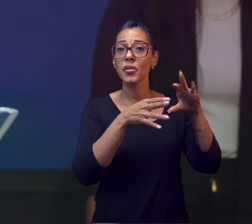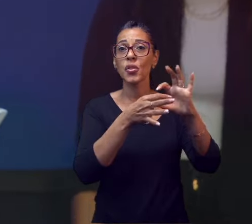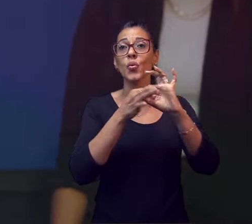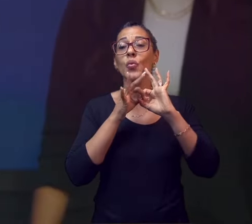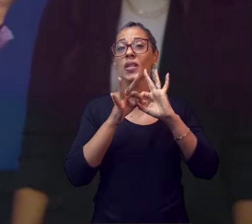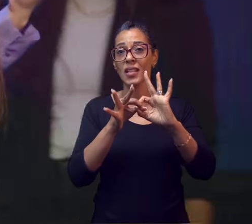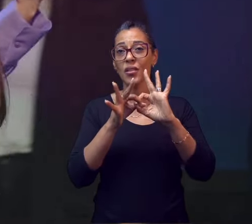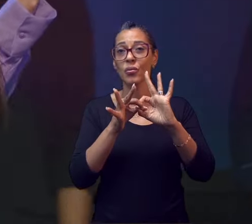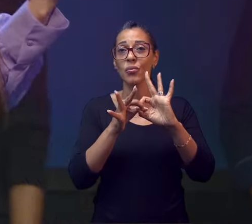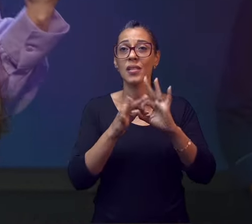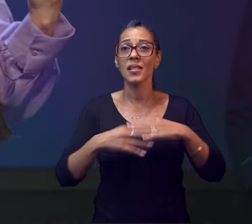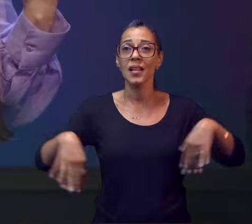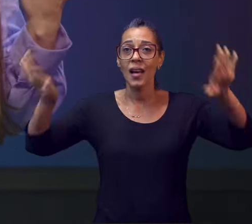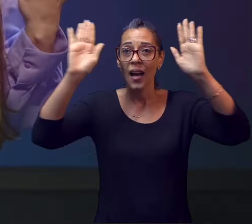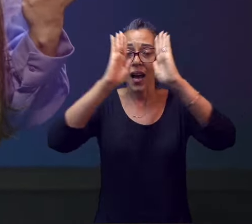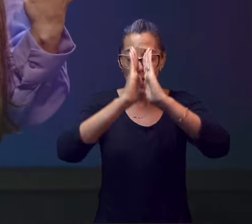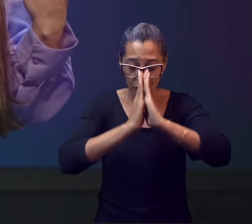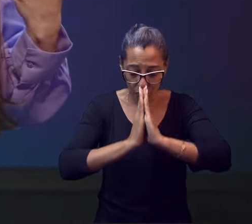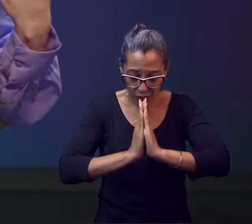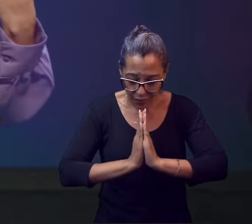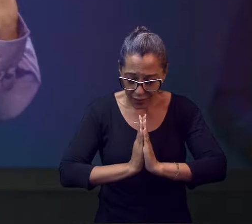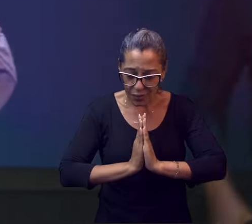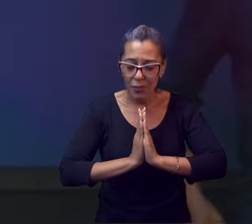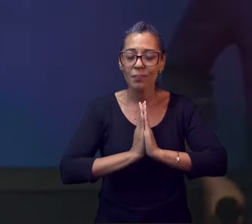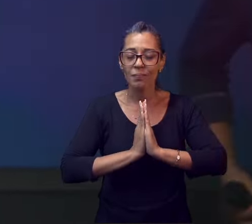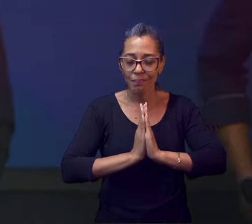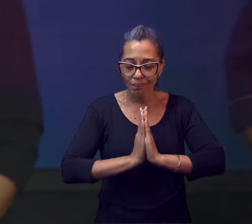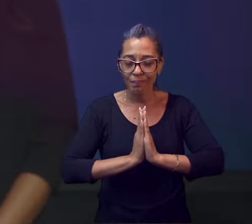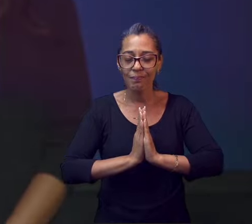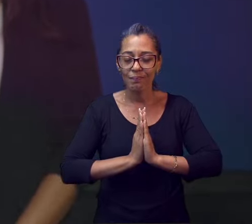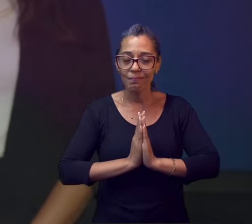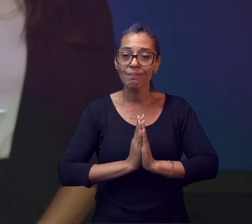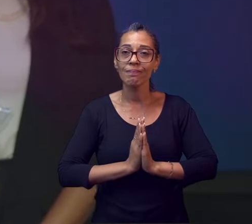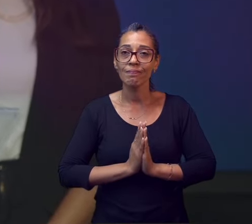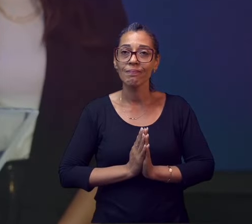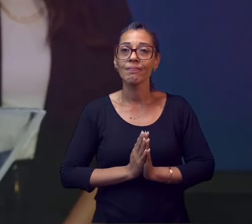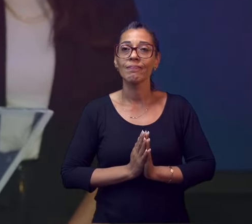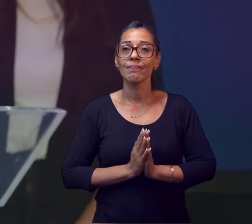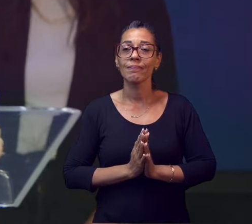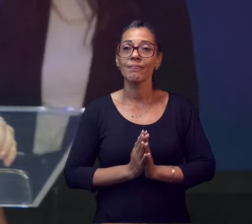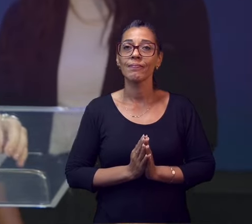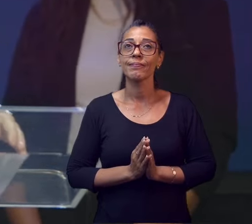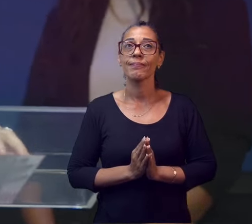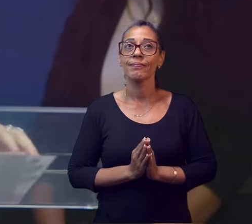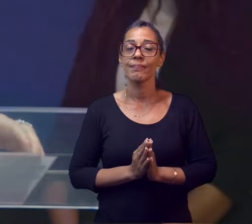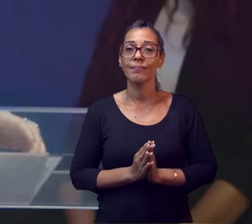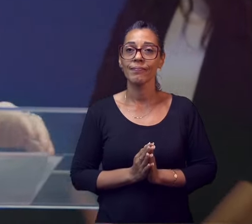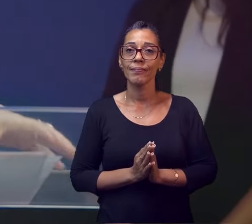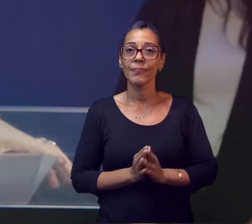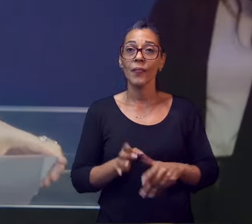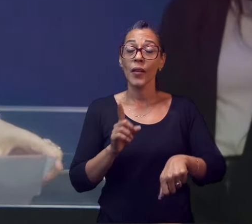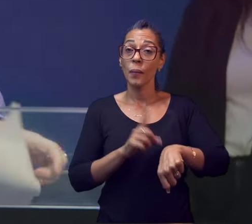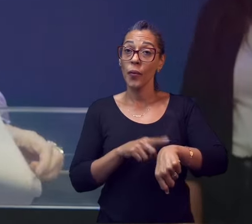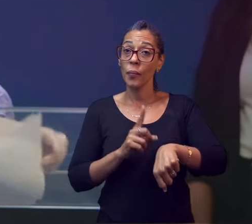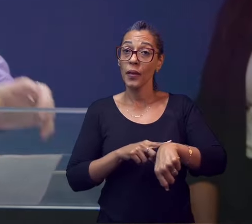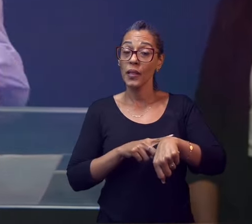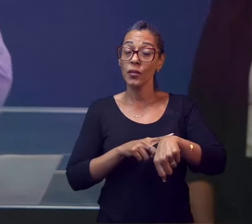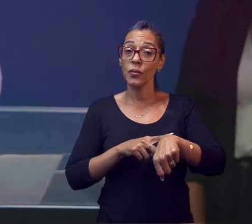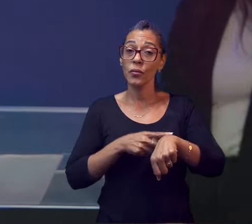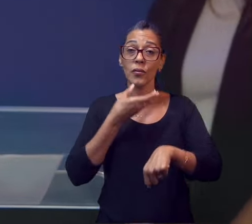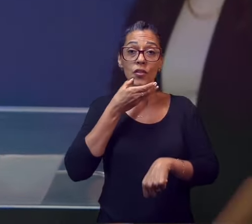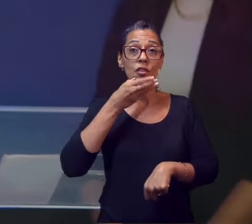adorando em comunhão e é momento de clamarmos a